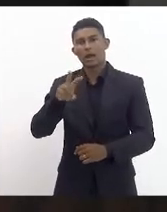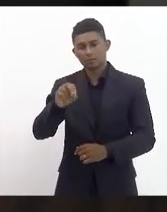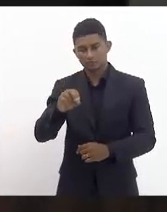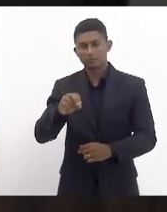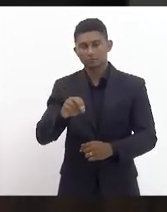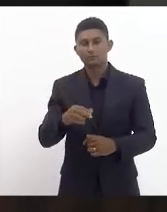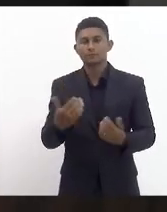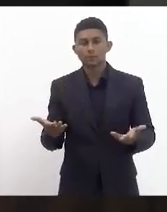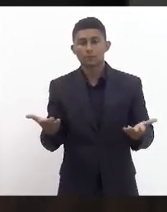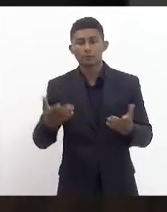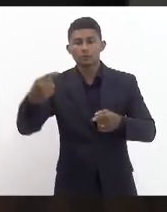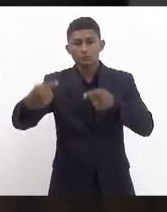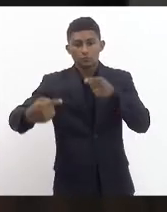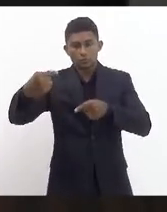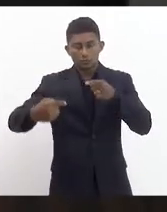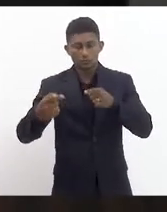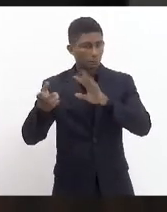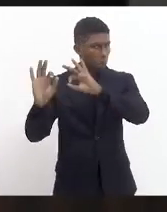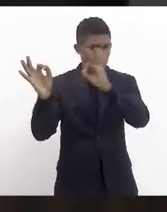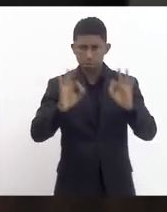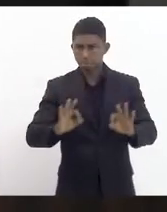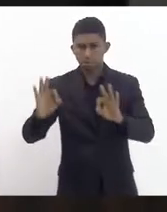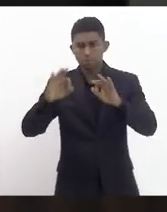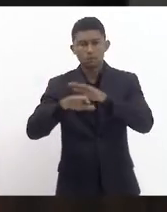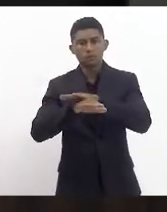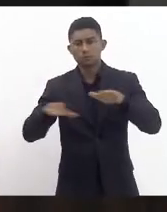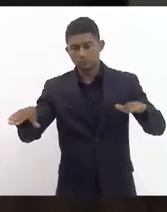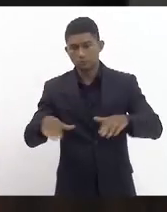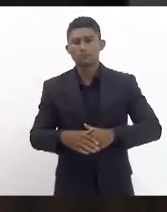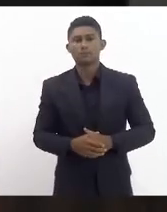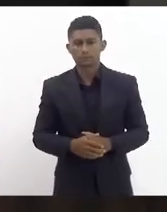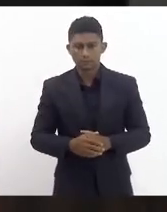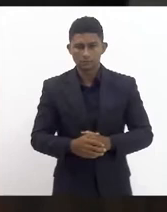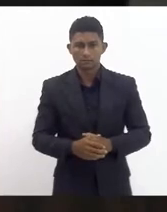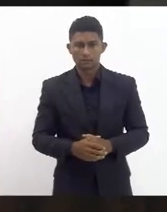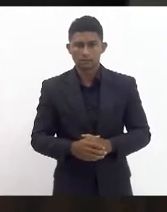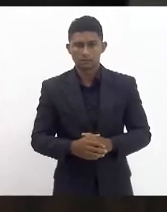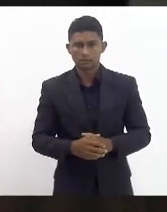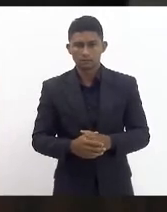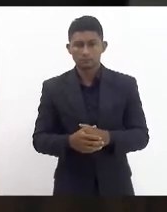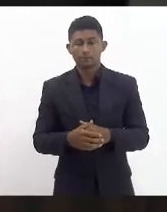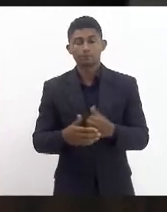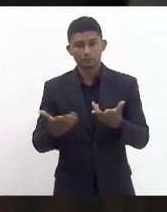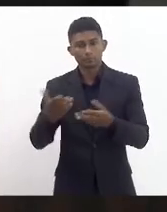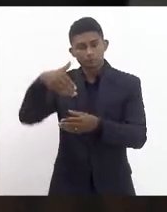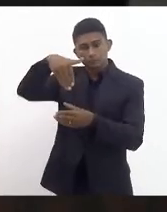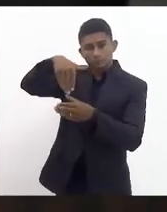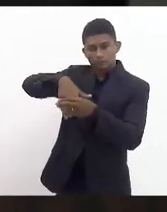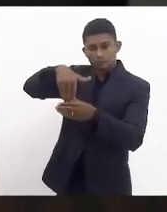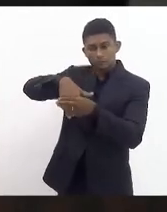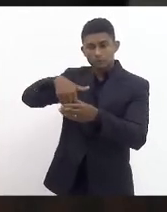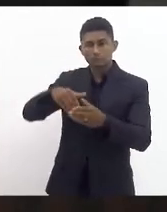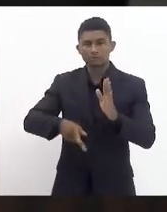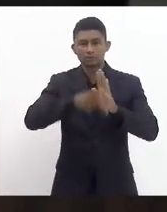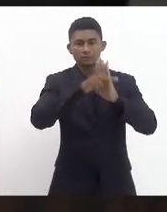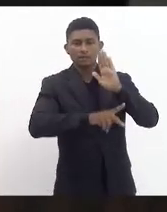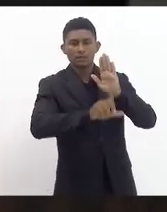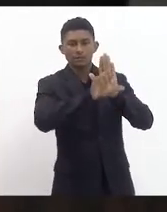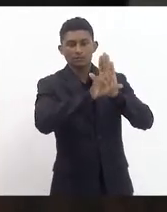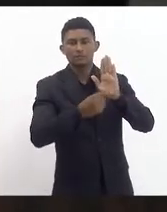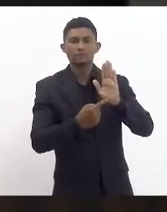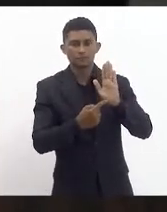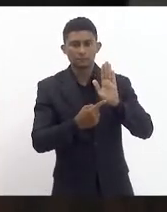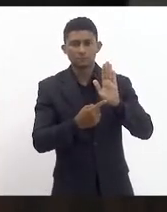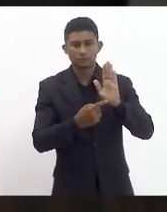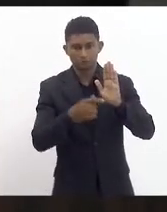Em discussão, não havendo quem queira discutir, encerrada a discussão. Em votação, o projeto.